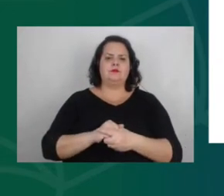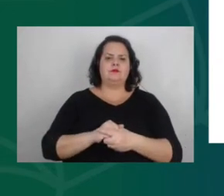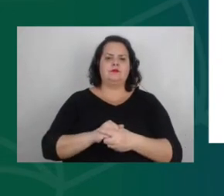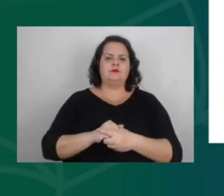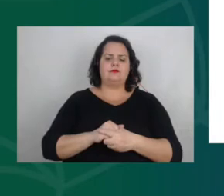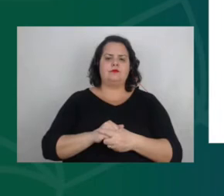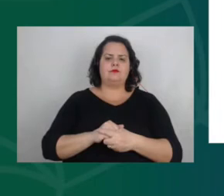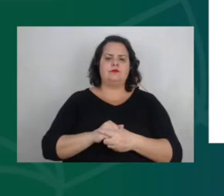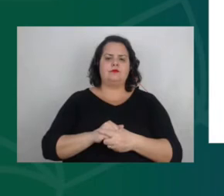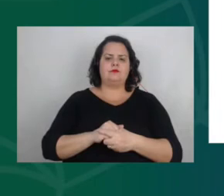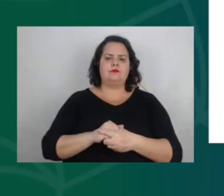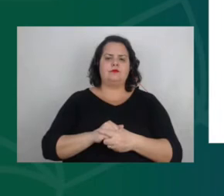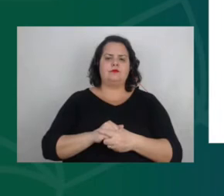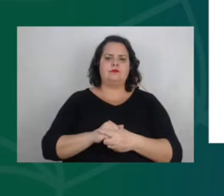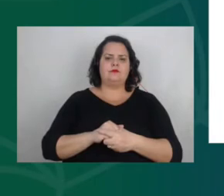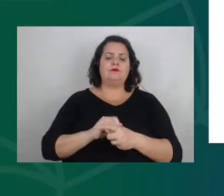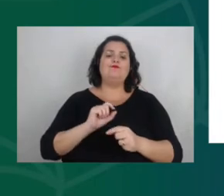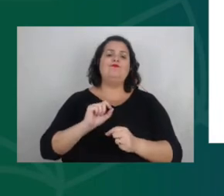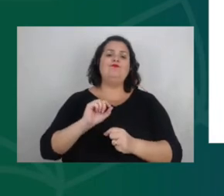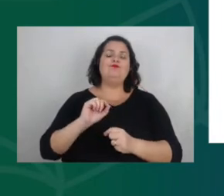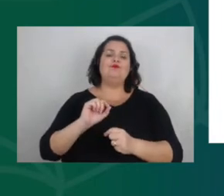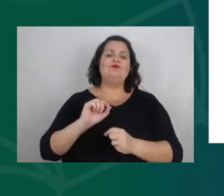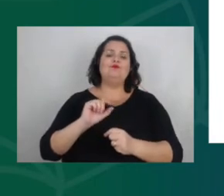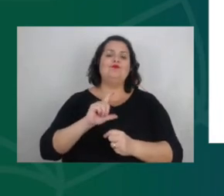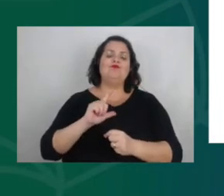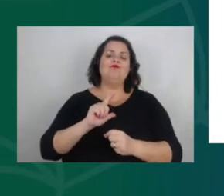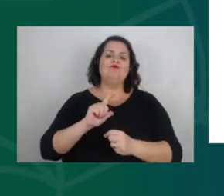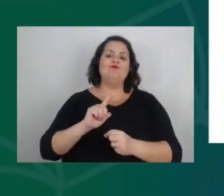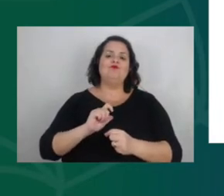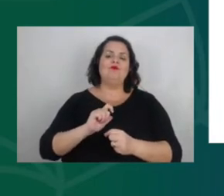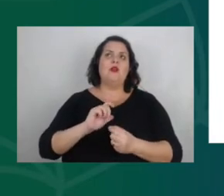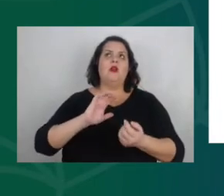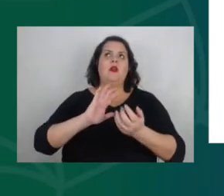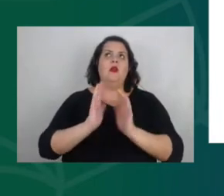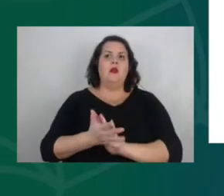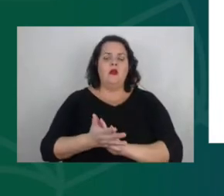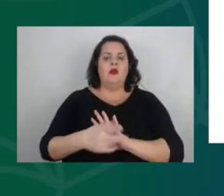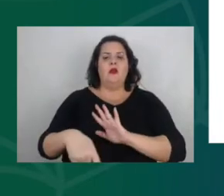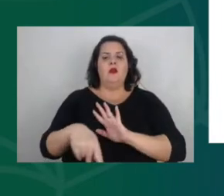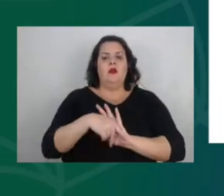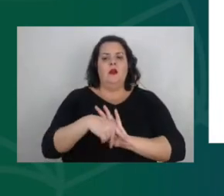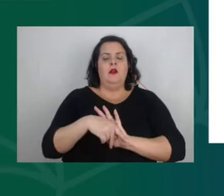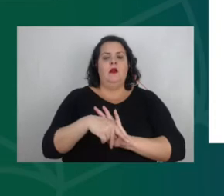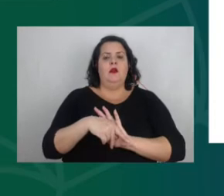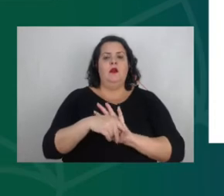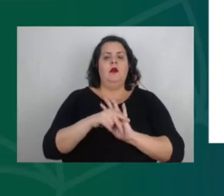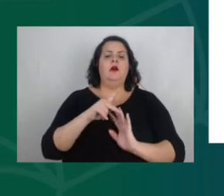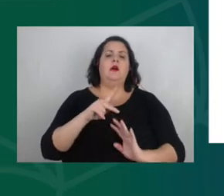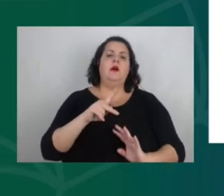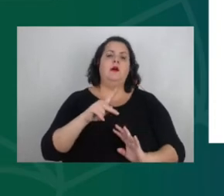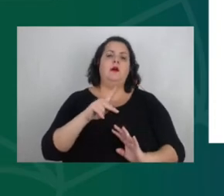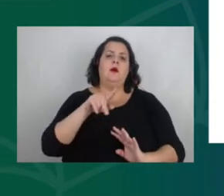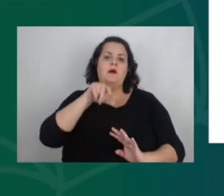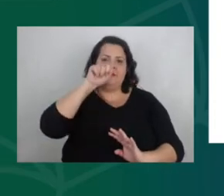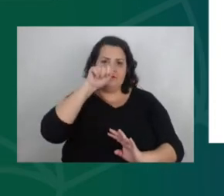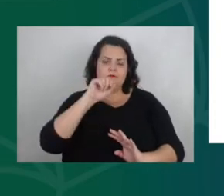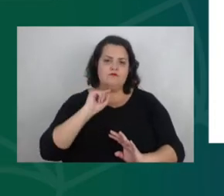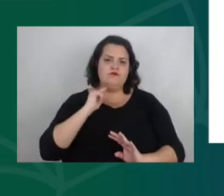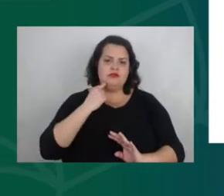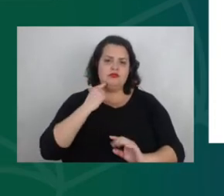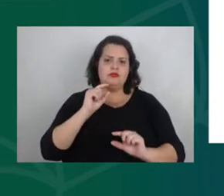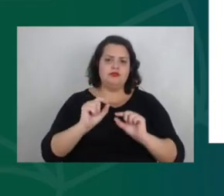As consequências dessa poluição ao meio ambiente são enormes. Né? Aí eu cito algumas, mas